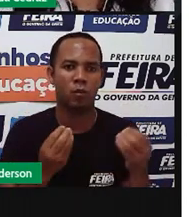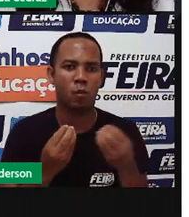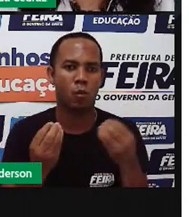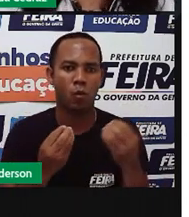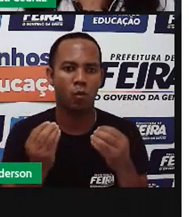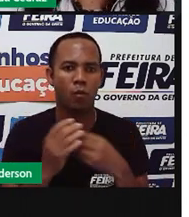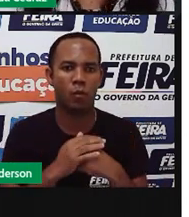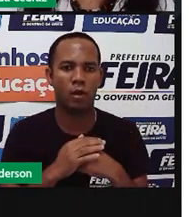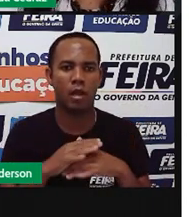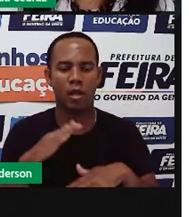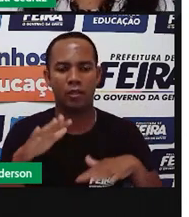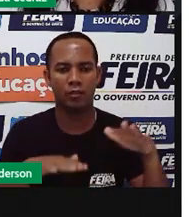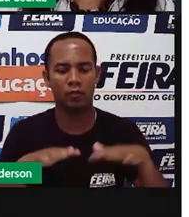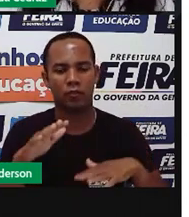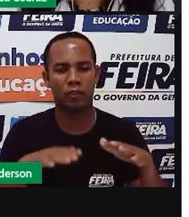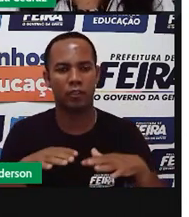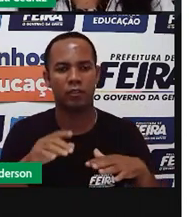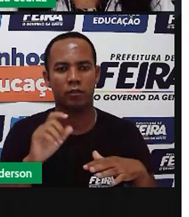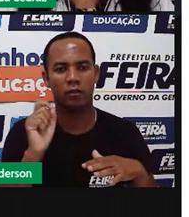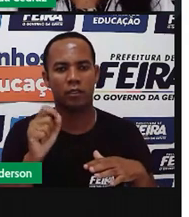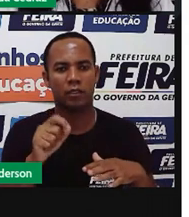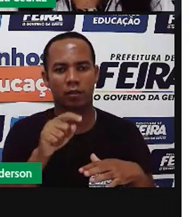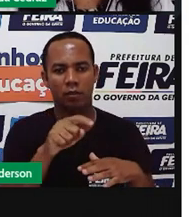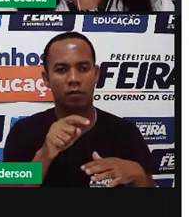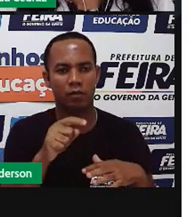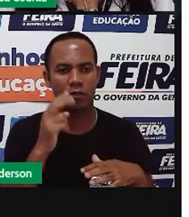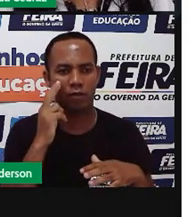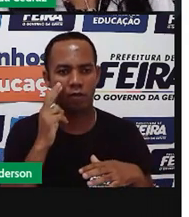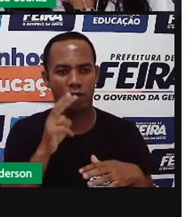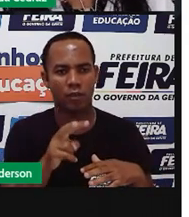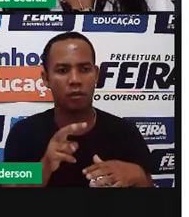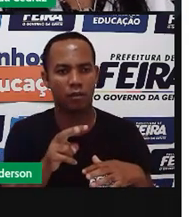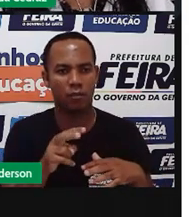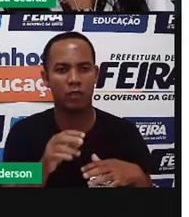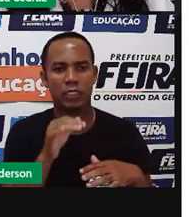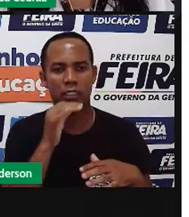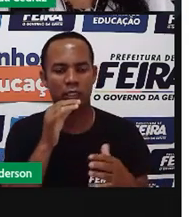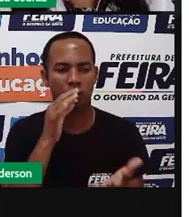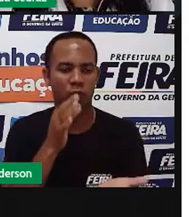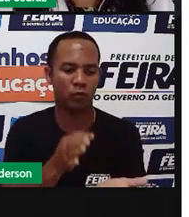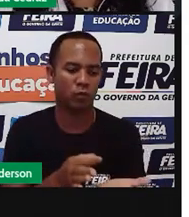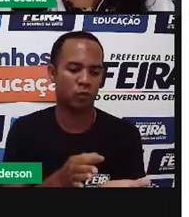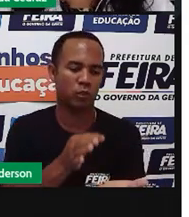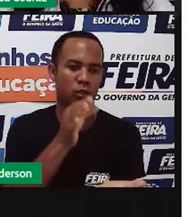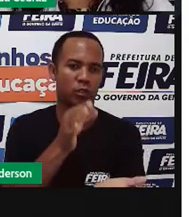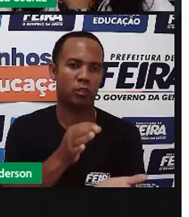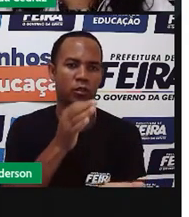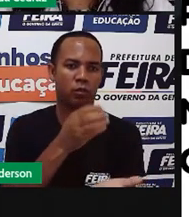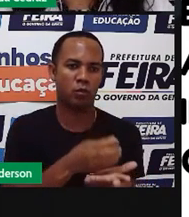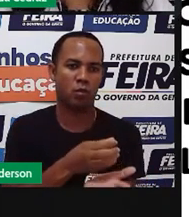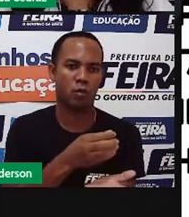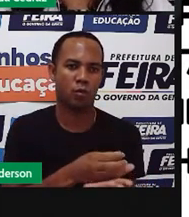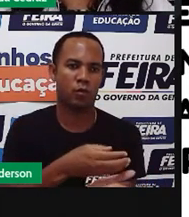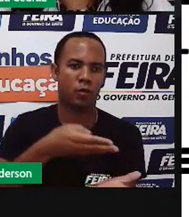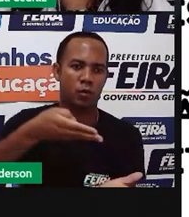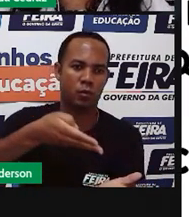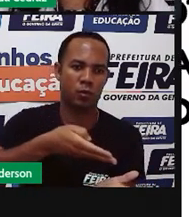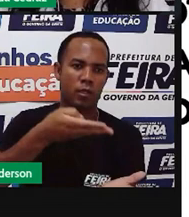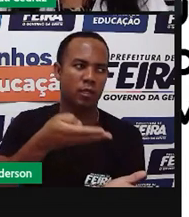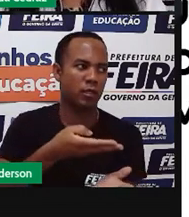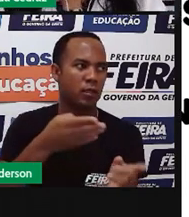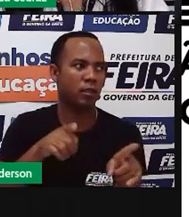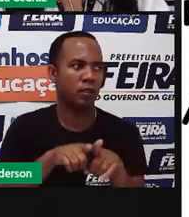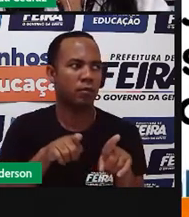vem, recorremos às medidas não convencionais, como xícara, copo, colher e